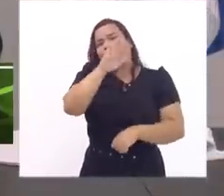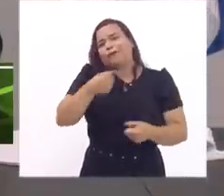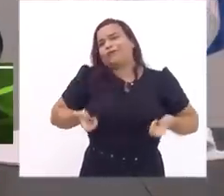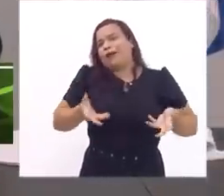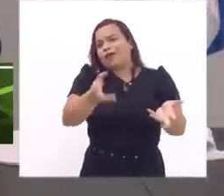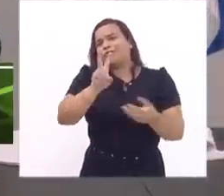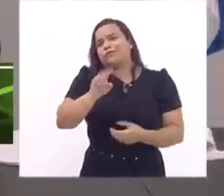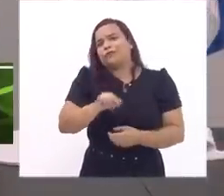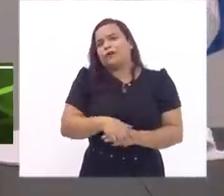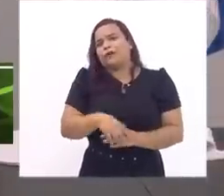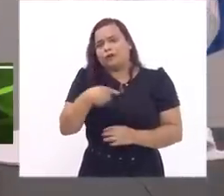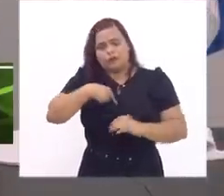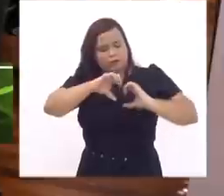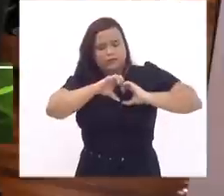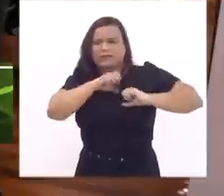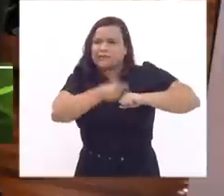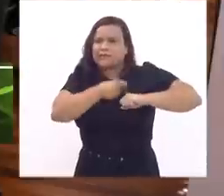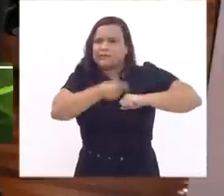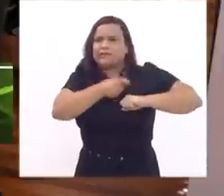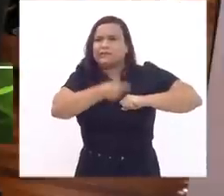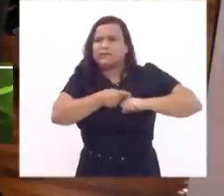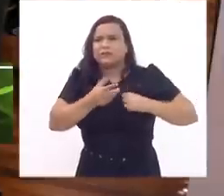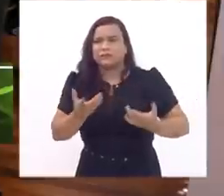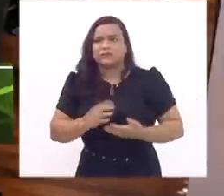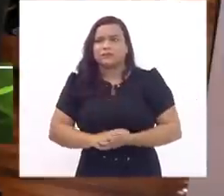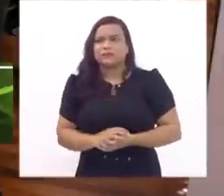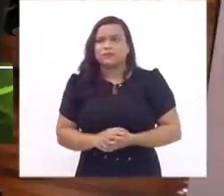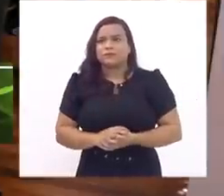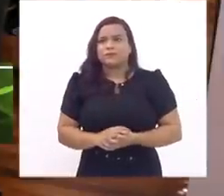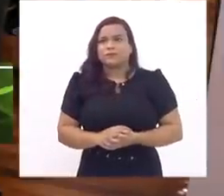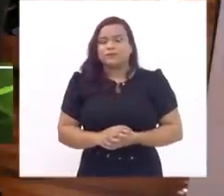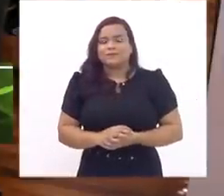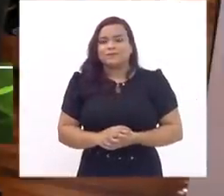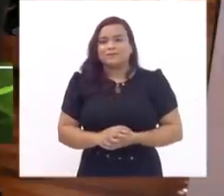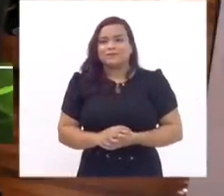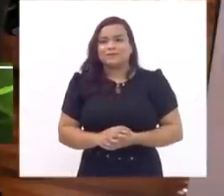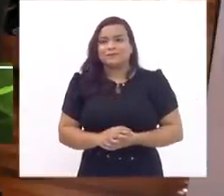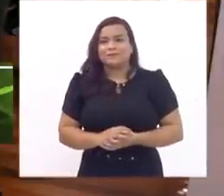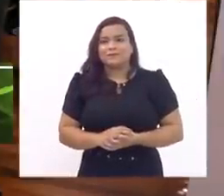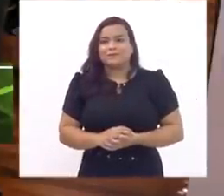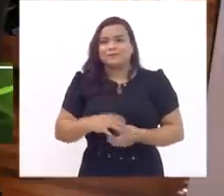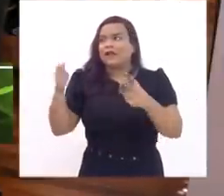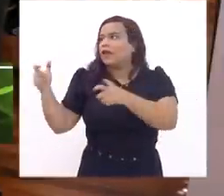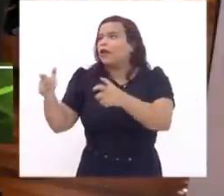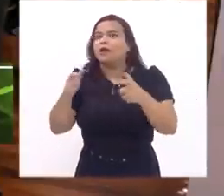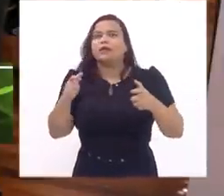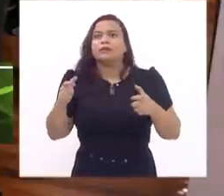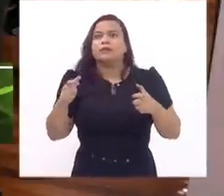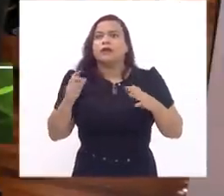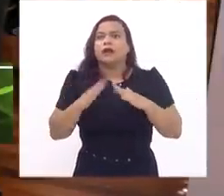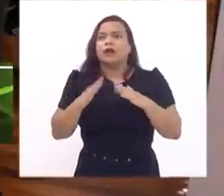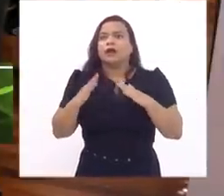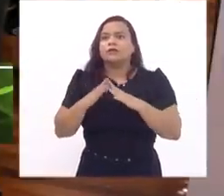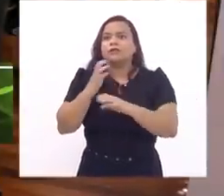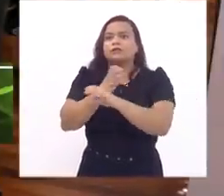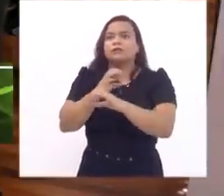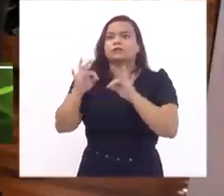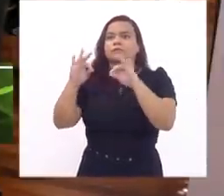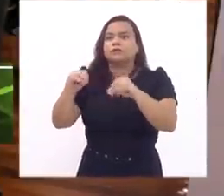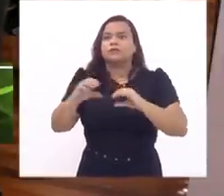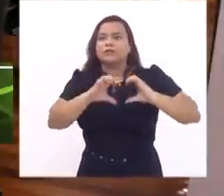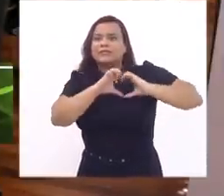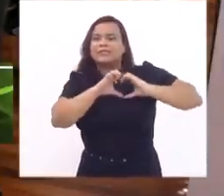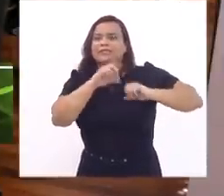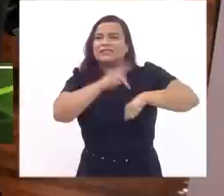climáticas. Eu acho que o coração está duro aí. É, não é meu coração, não. Filho. Tá bom. Pessoal, cadê o pessoal da Casa Civil? Está todo mundo aí. O coração está uma